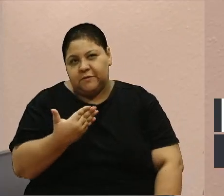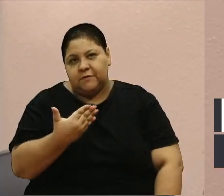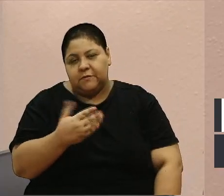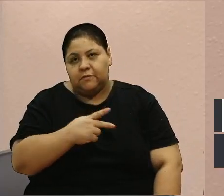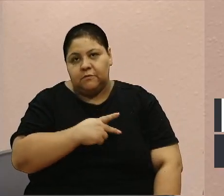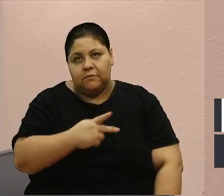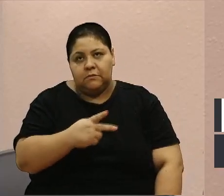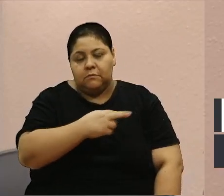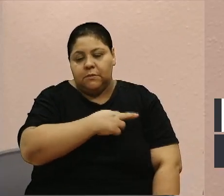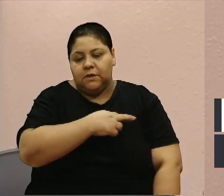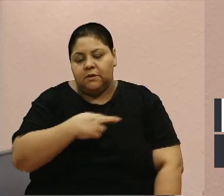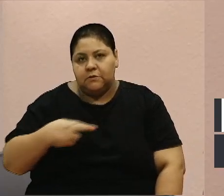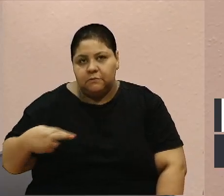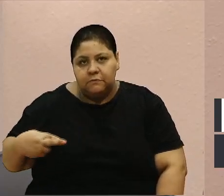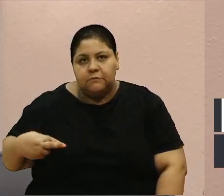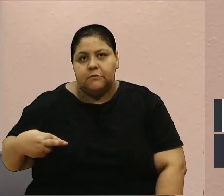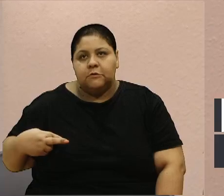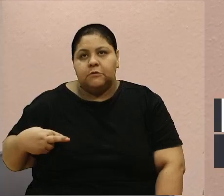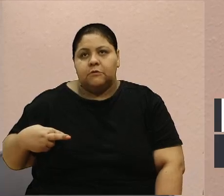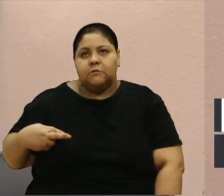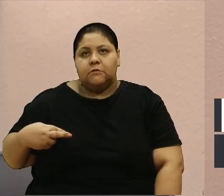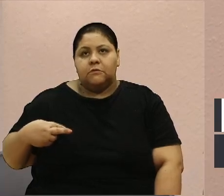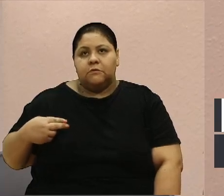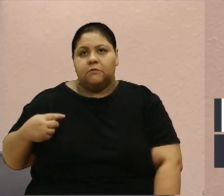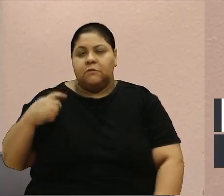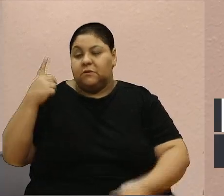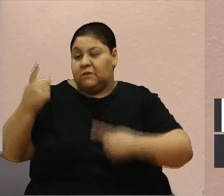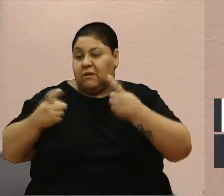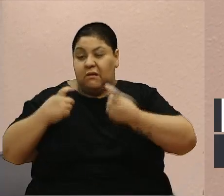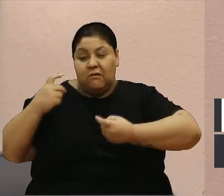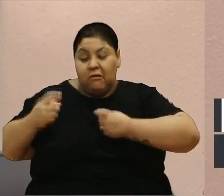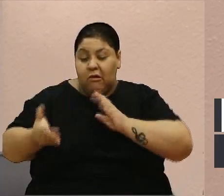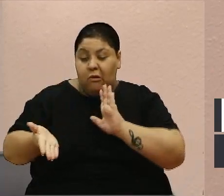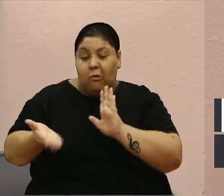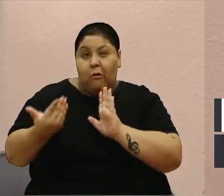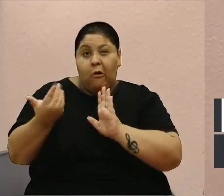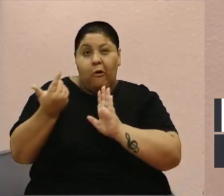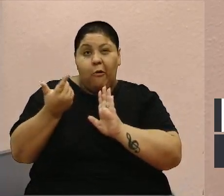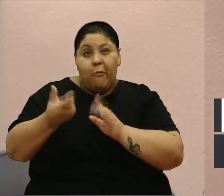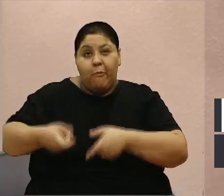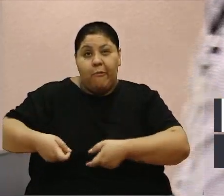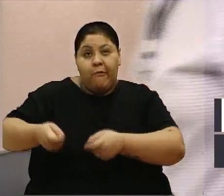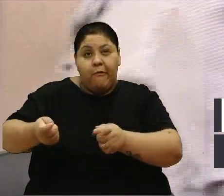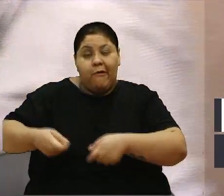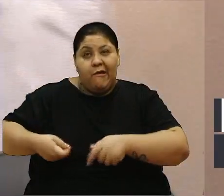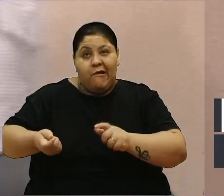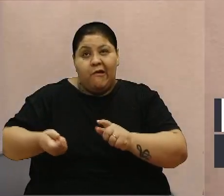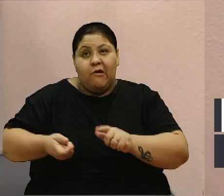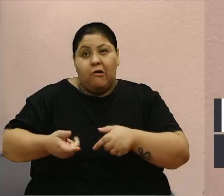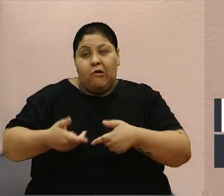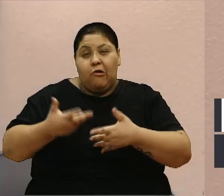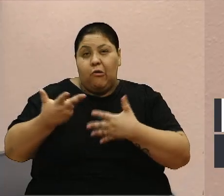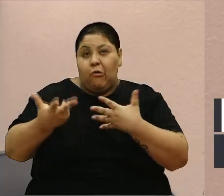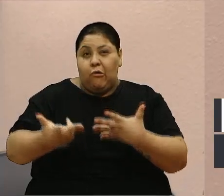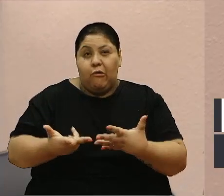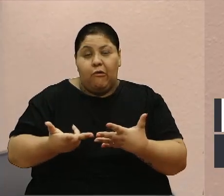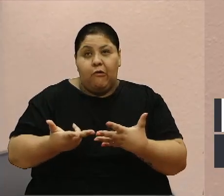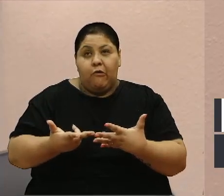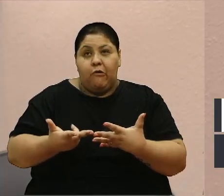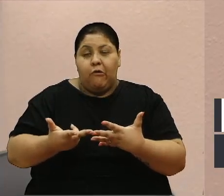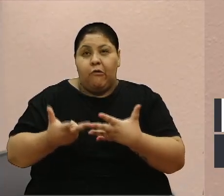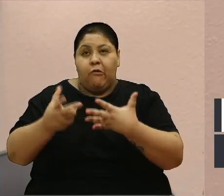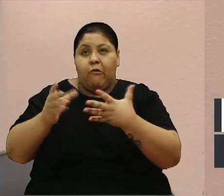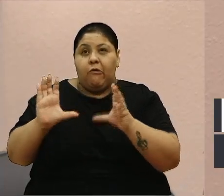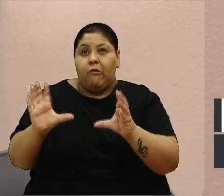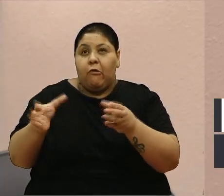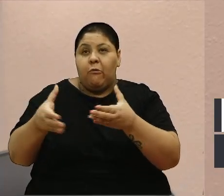presidente da República não se preocupar com o aumento de despesa pública, quando rasga dinheiro levando comitiva presidencial